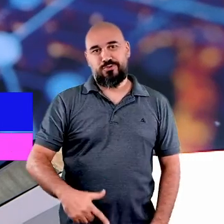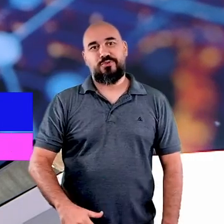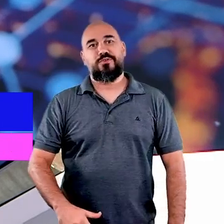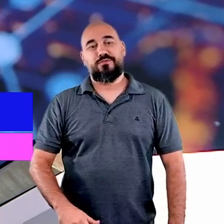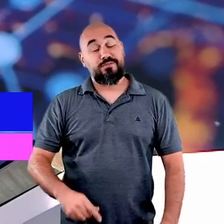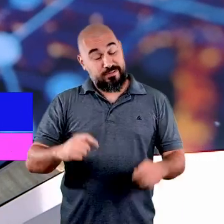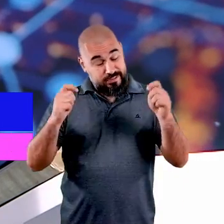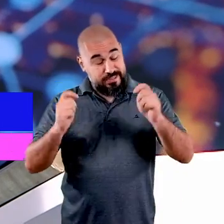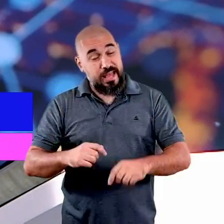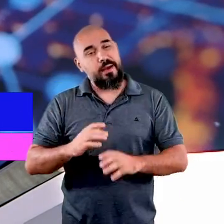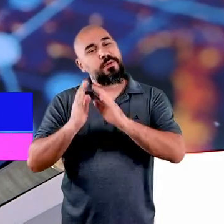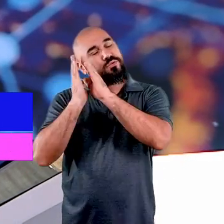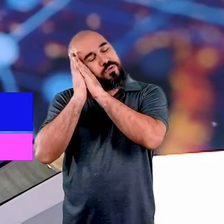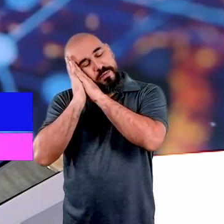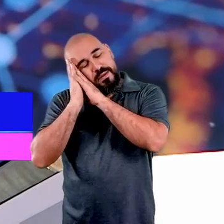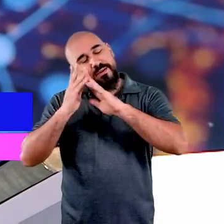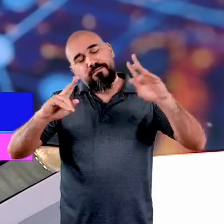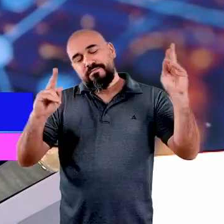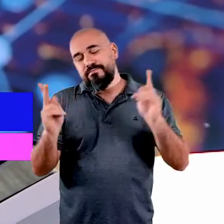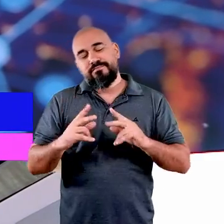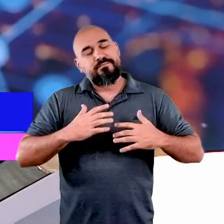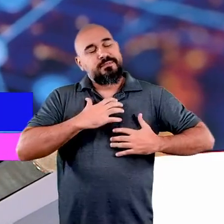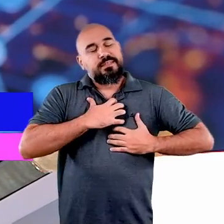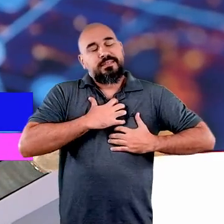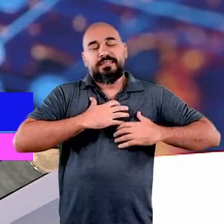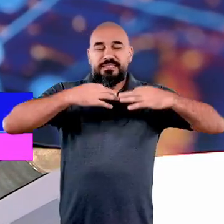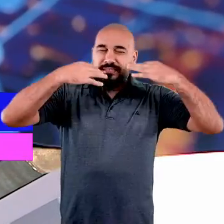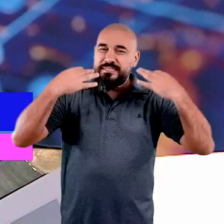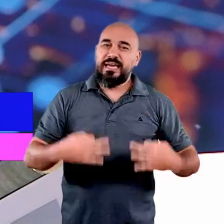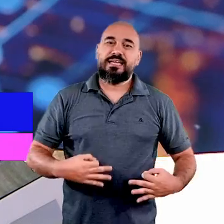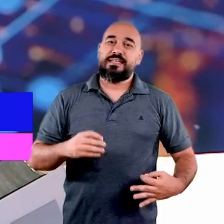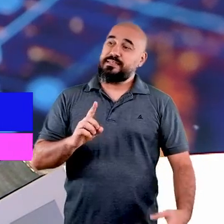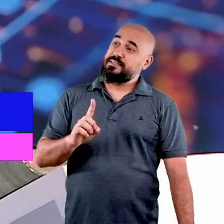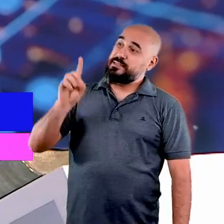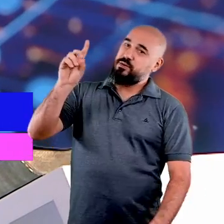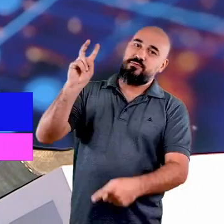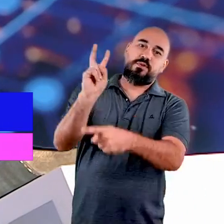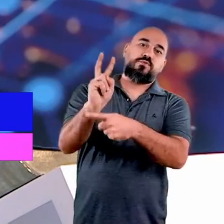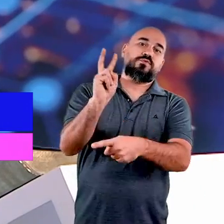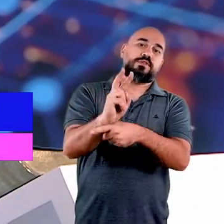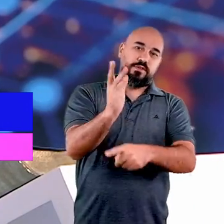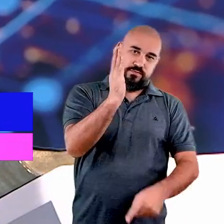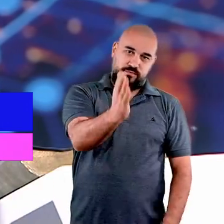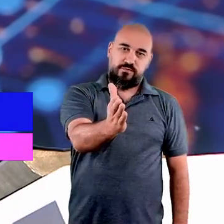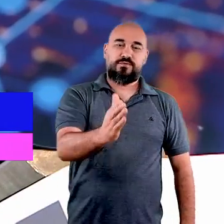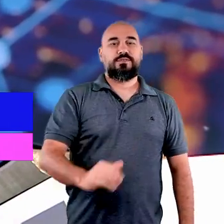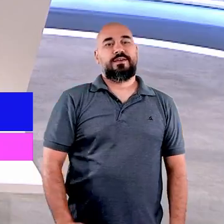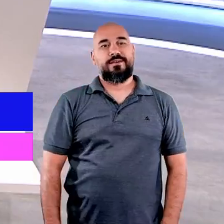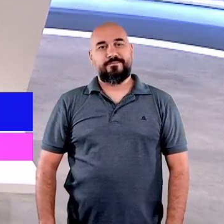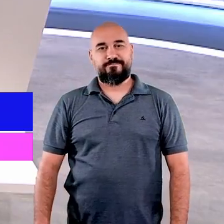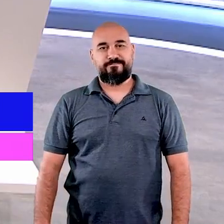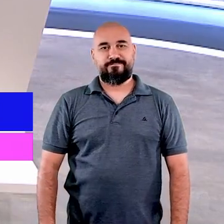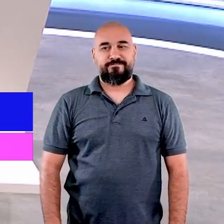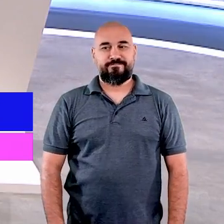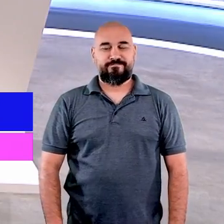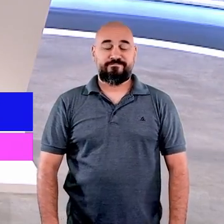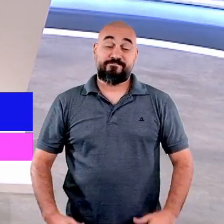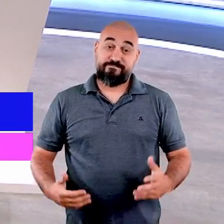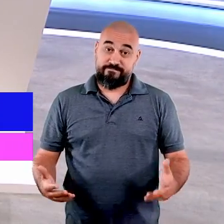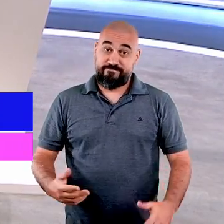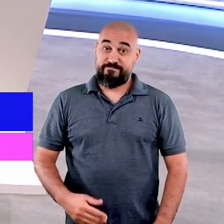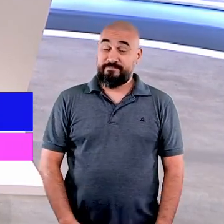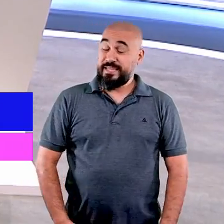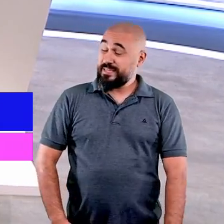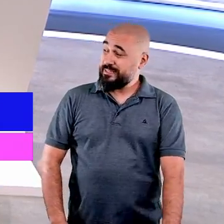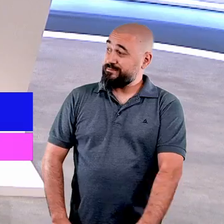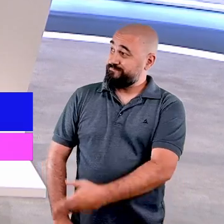em paz, com a certeza de que Deus está cuidando de todas as coisas. Quando nós vamos